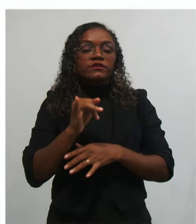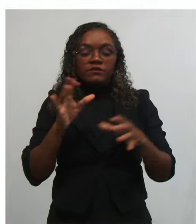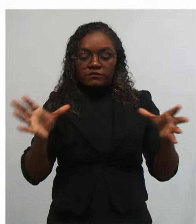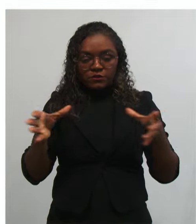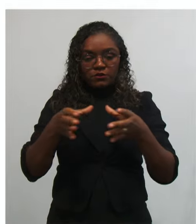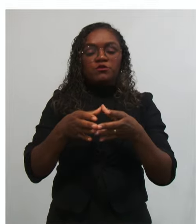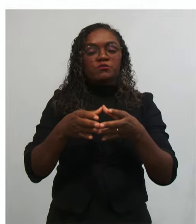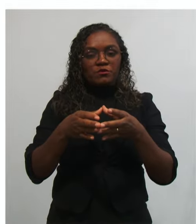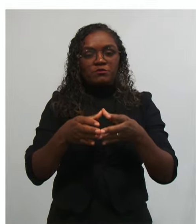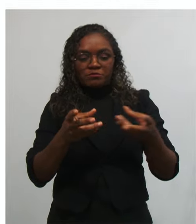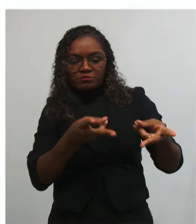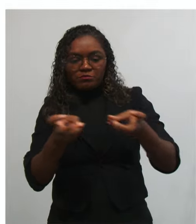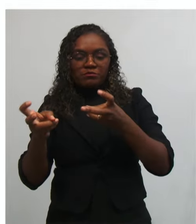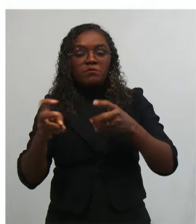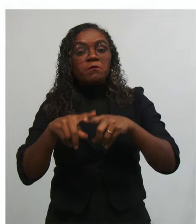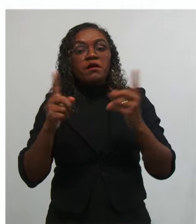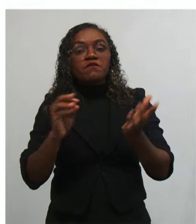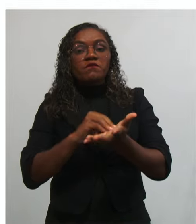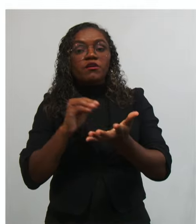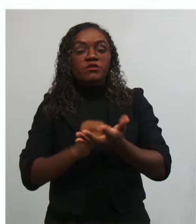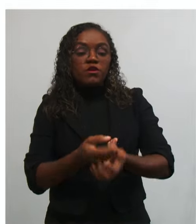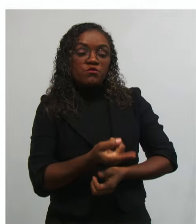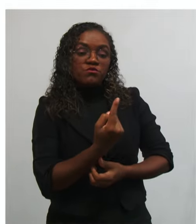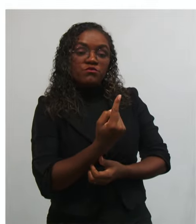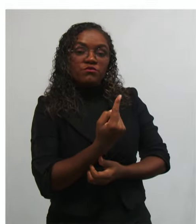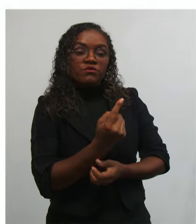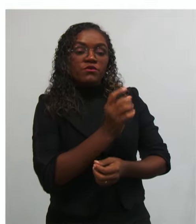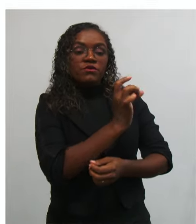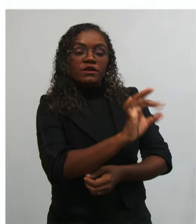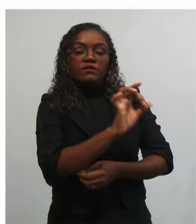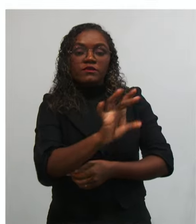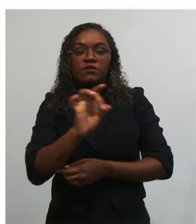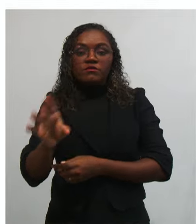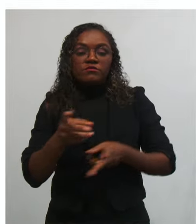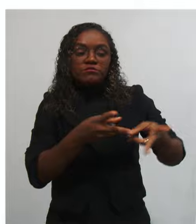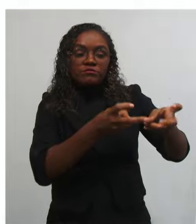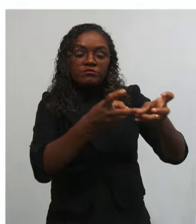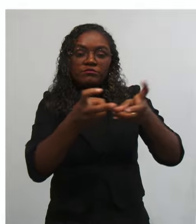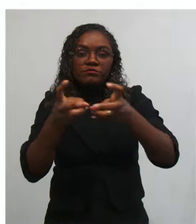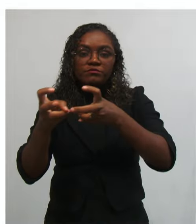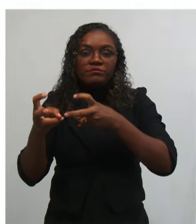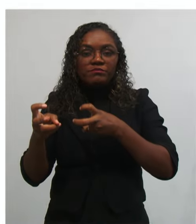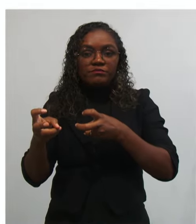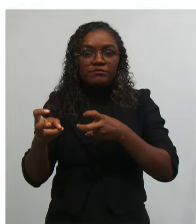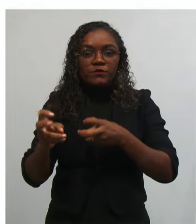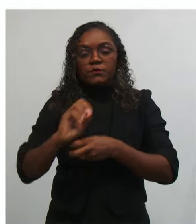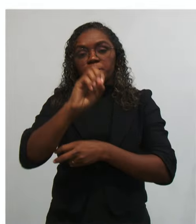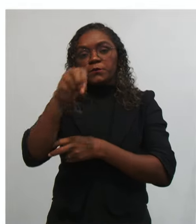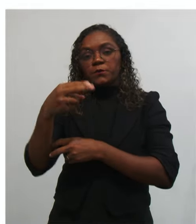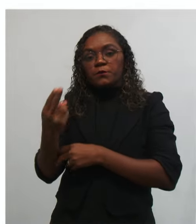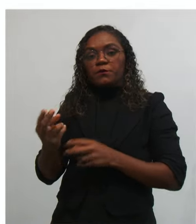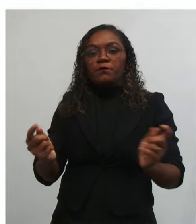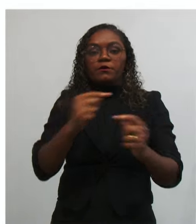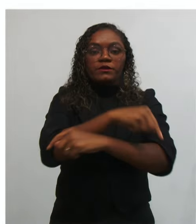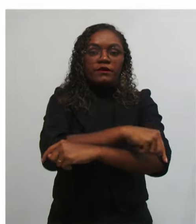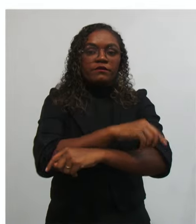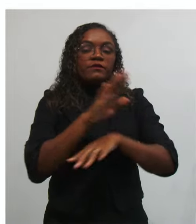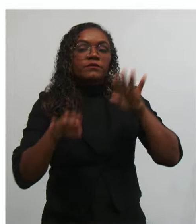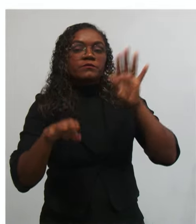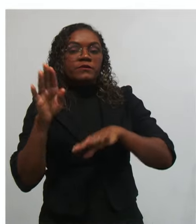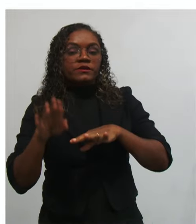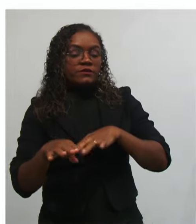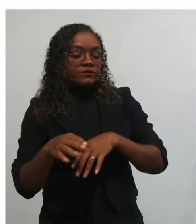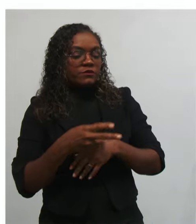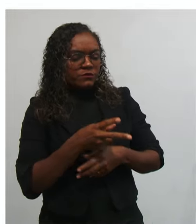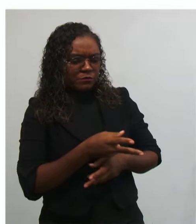turma mas não tem a visão do aluno ou muitas vezes você tem a visão do aluno descontextualizada